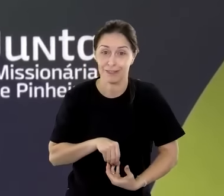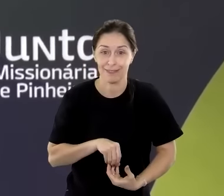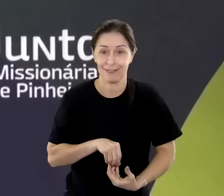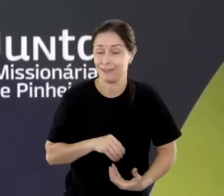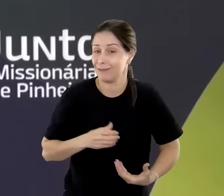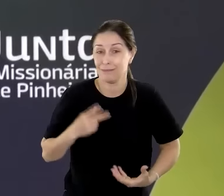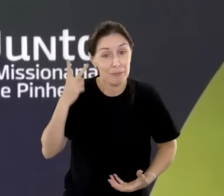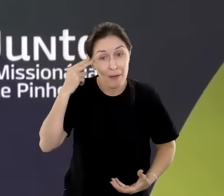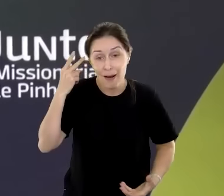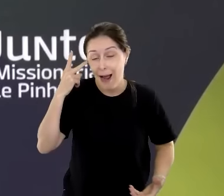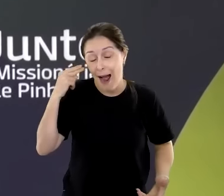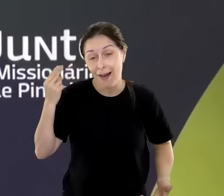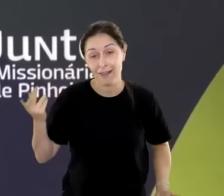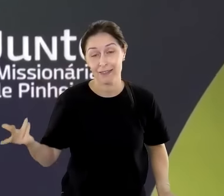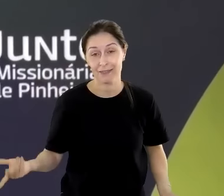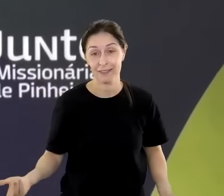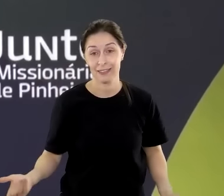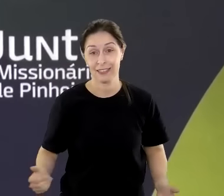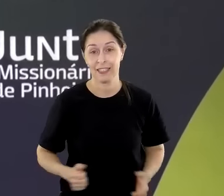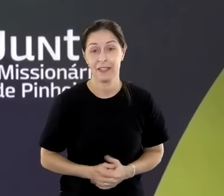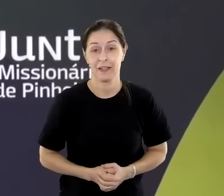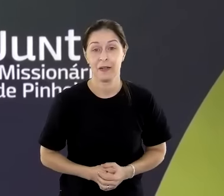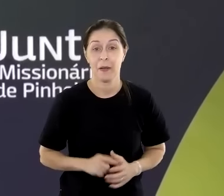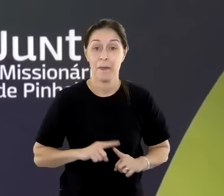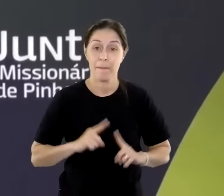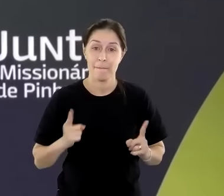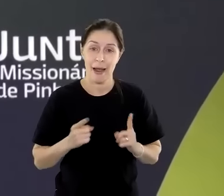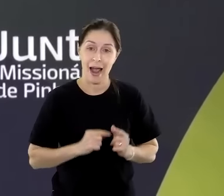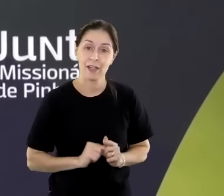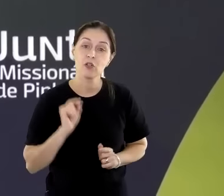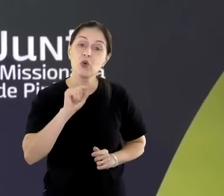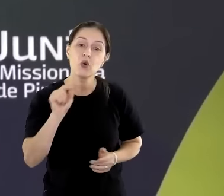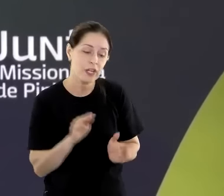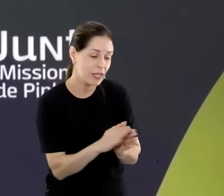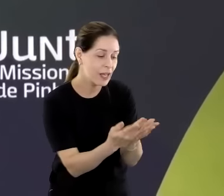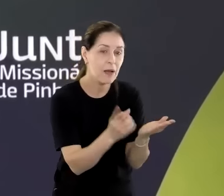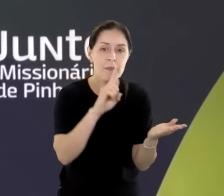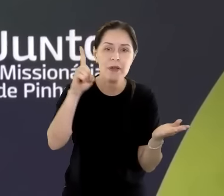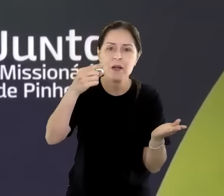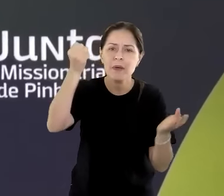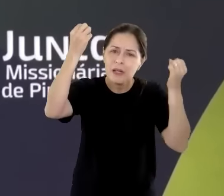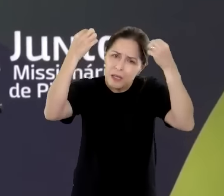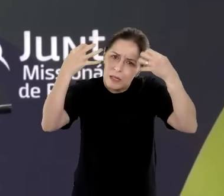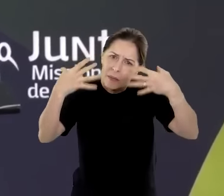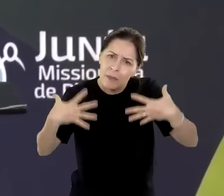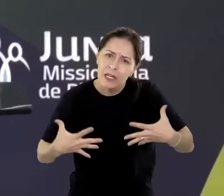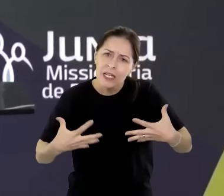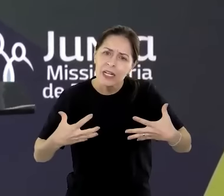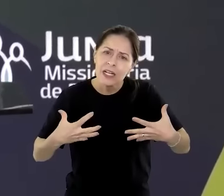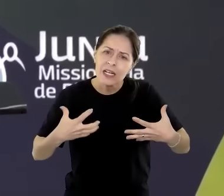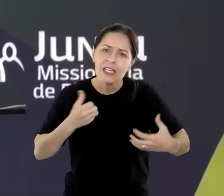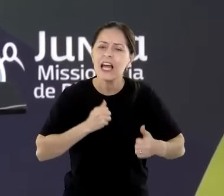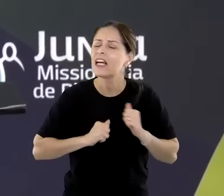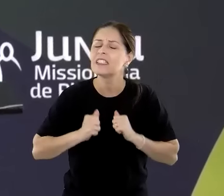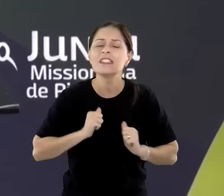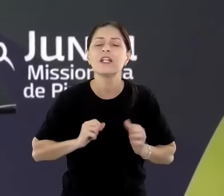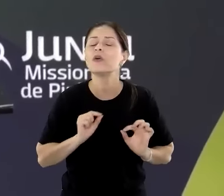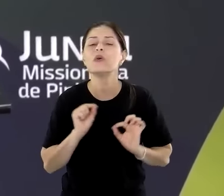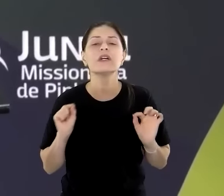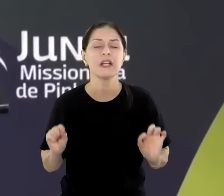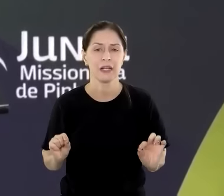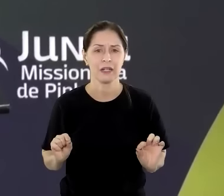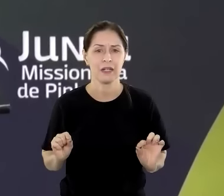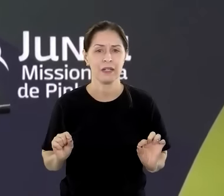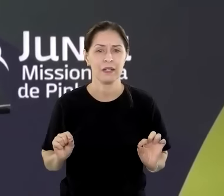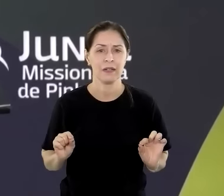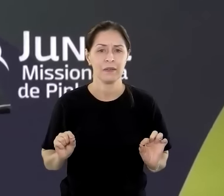Agora, à luz do texto, o que é ansiedade? Então vamos ver. Em primeiro lugar, a ansiedade, meus irmãos,